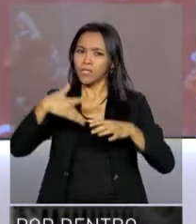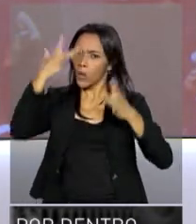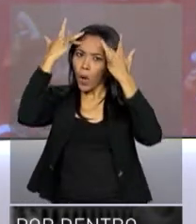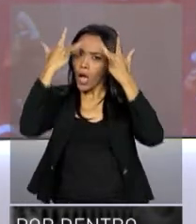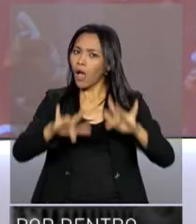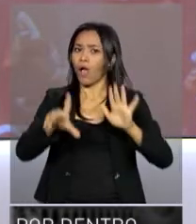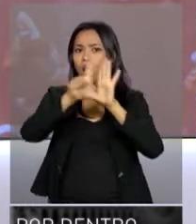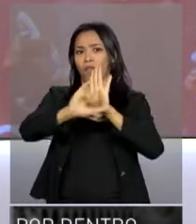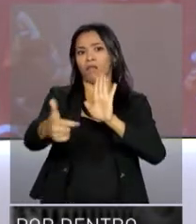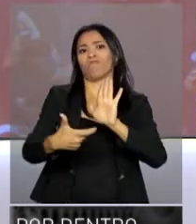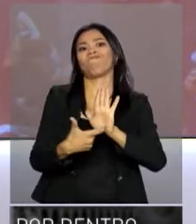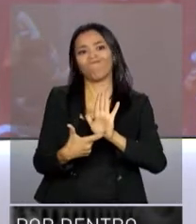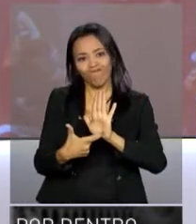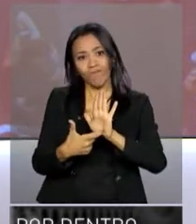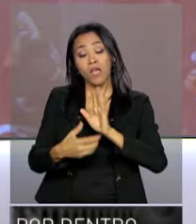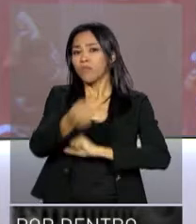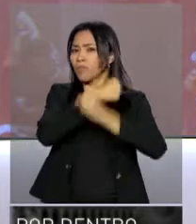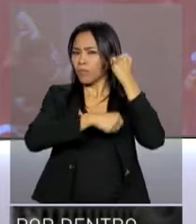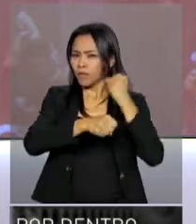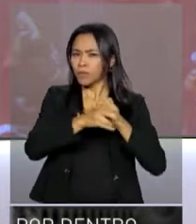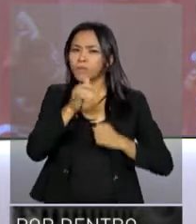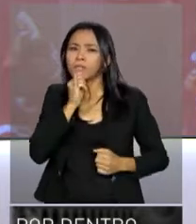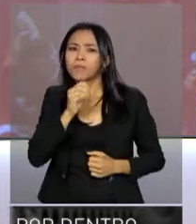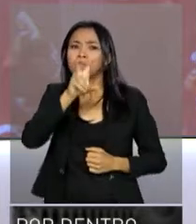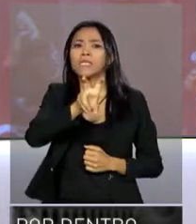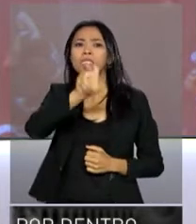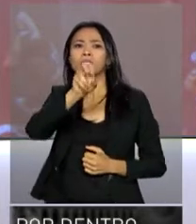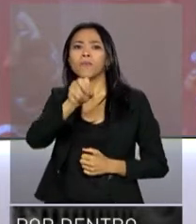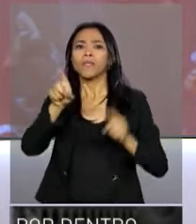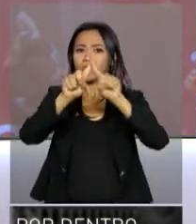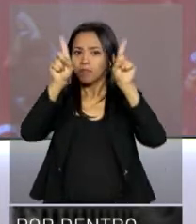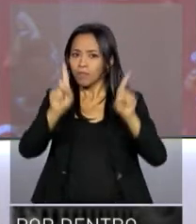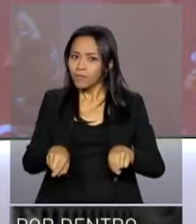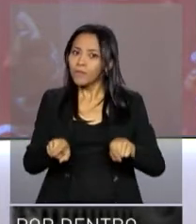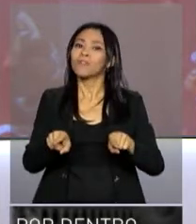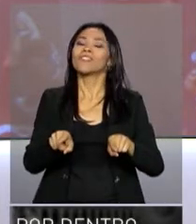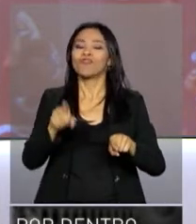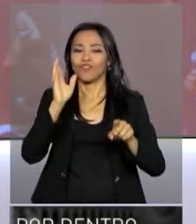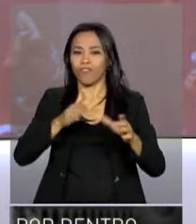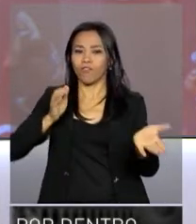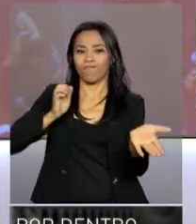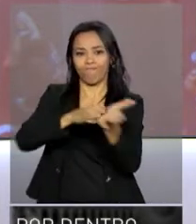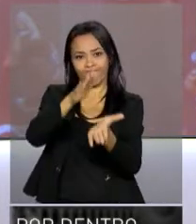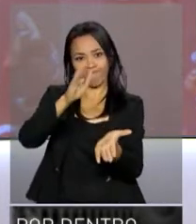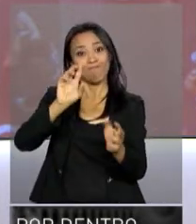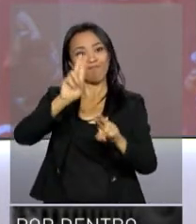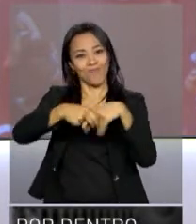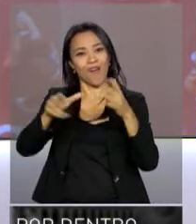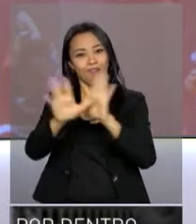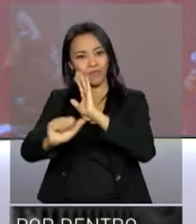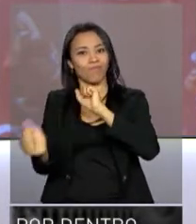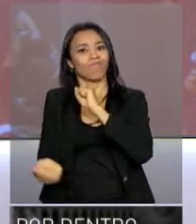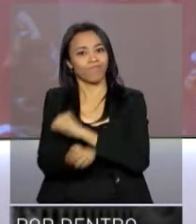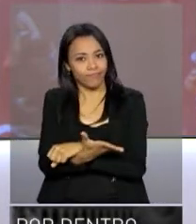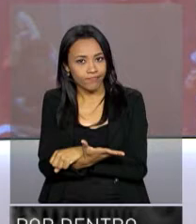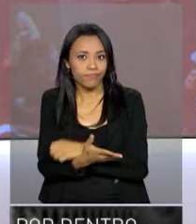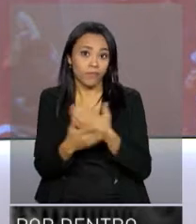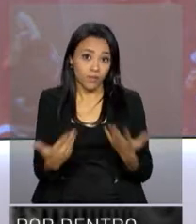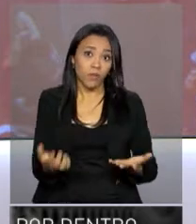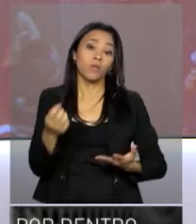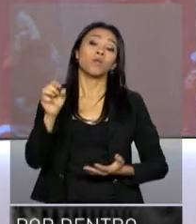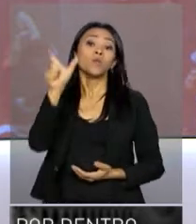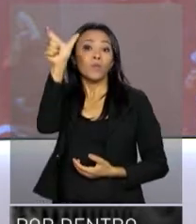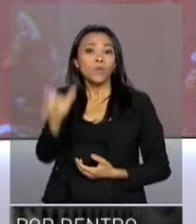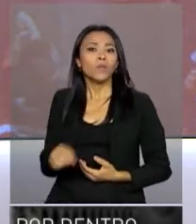da legislação. No ano passado, por exemplo, 550 servidores foram demitidos por corrupção. O